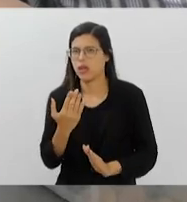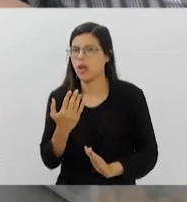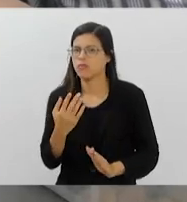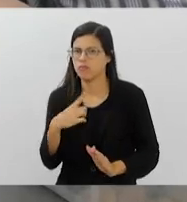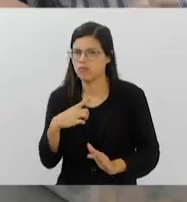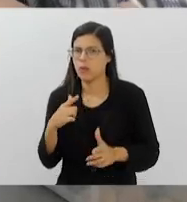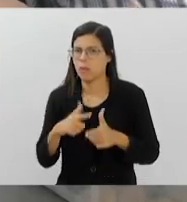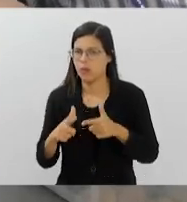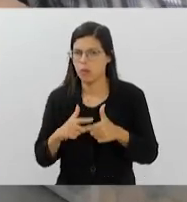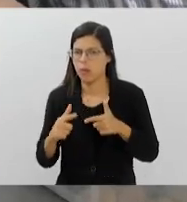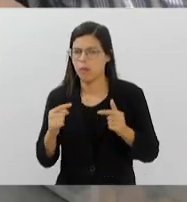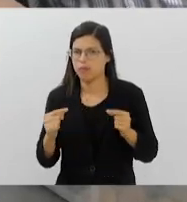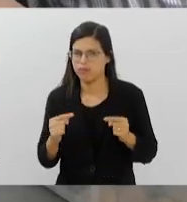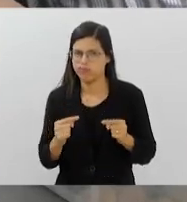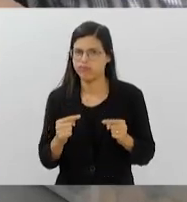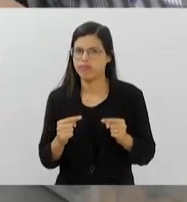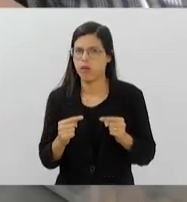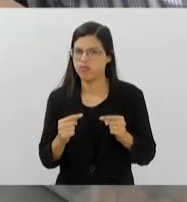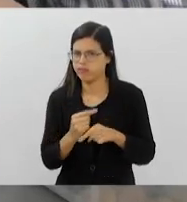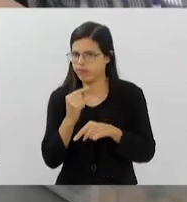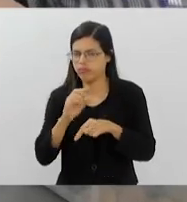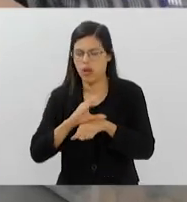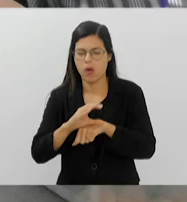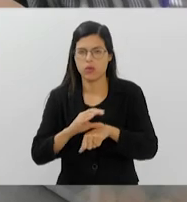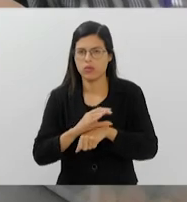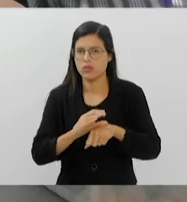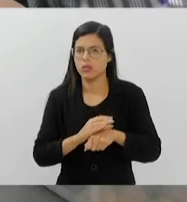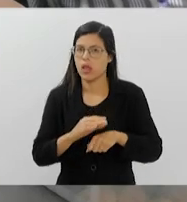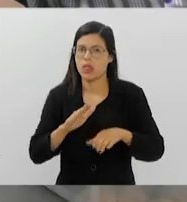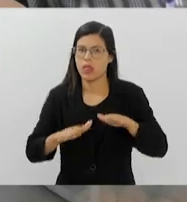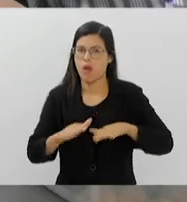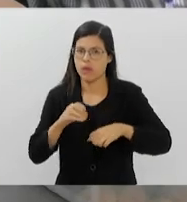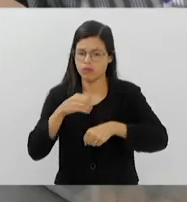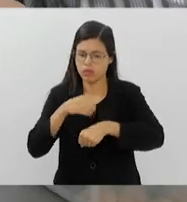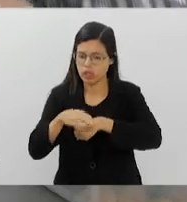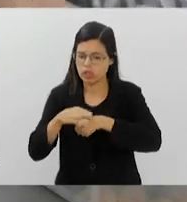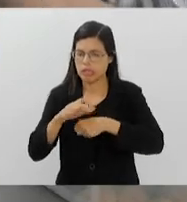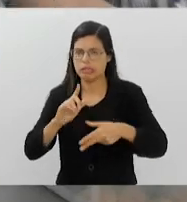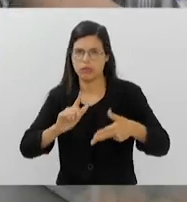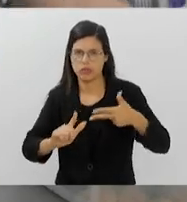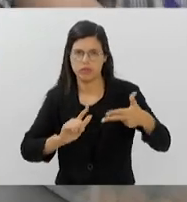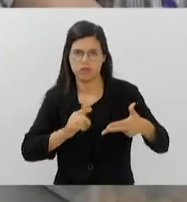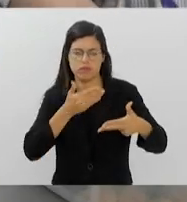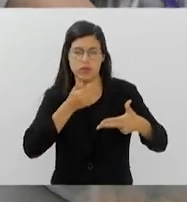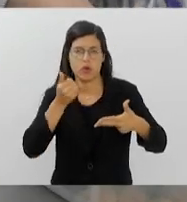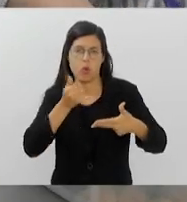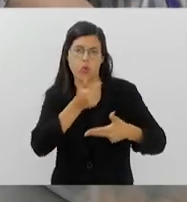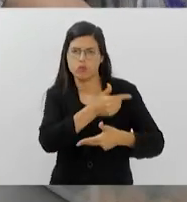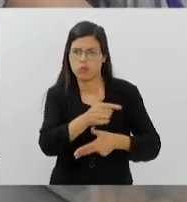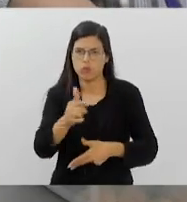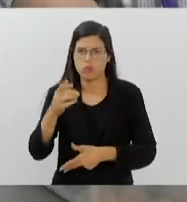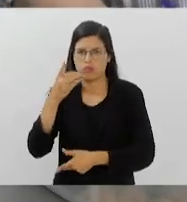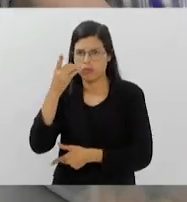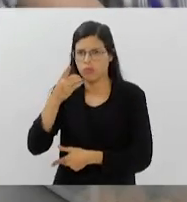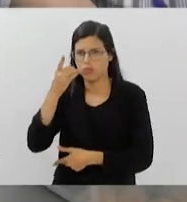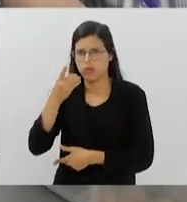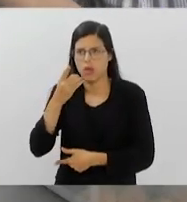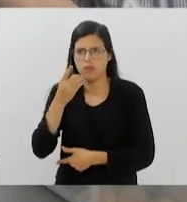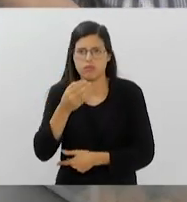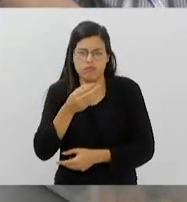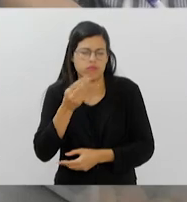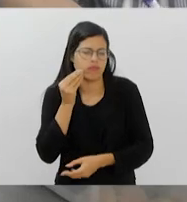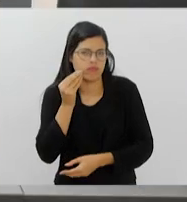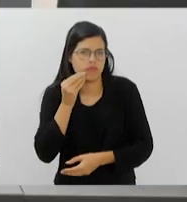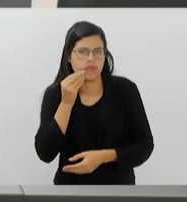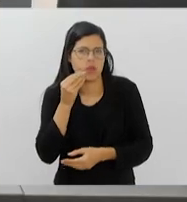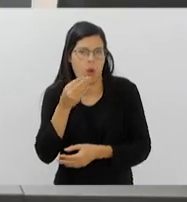Talvez uma indicação fosse mais adequada, mas ouçamos os outros deputados aqui para formar uma opinião melhor. Concordo com